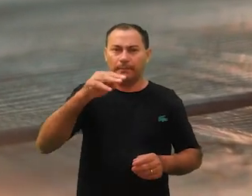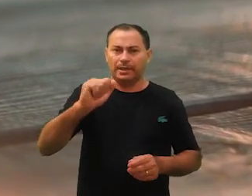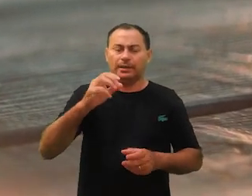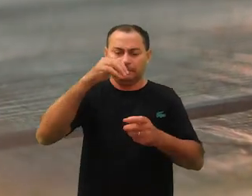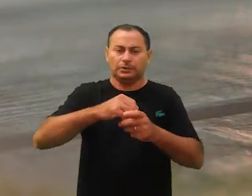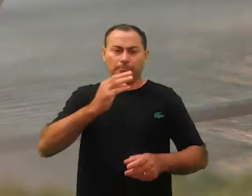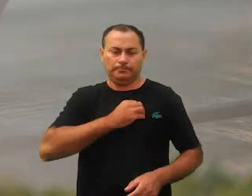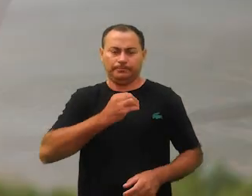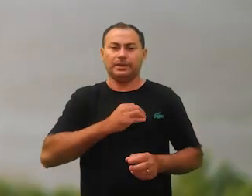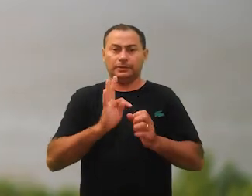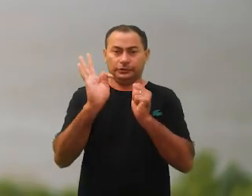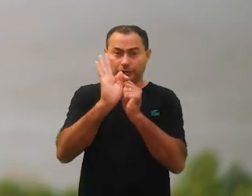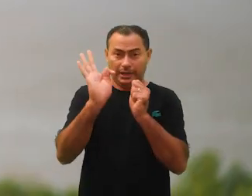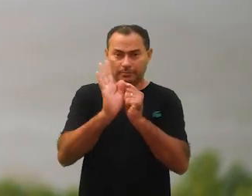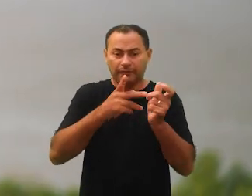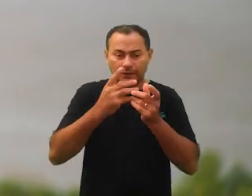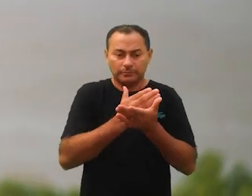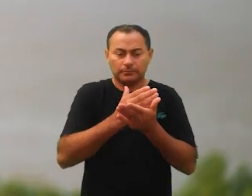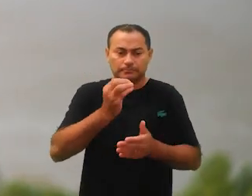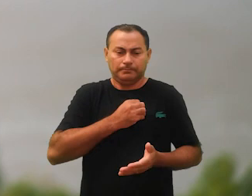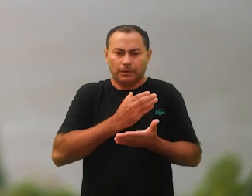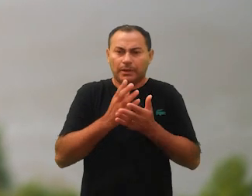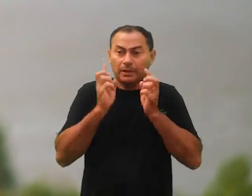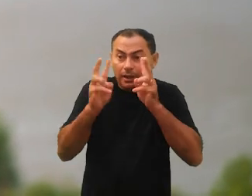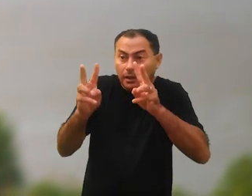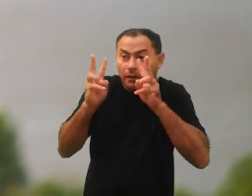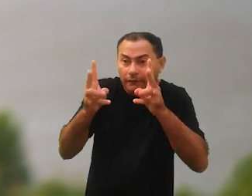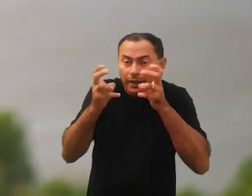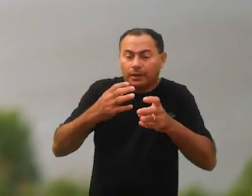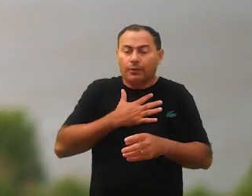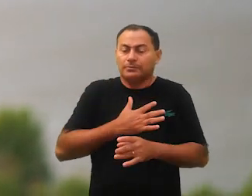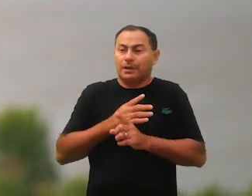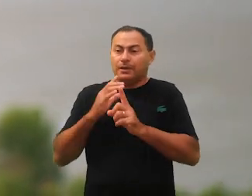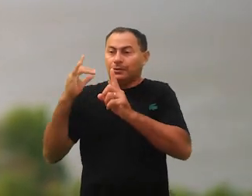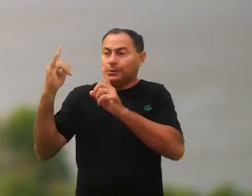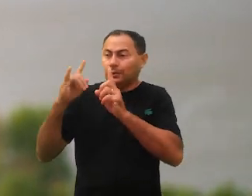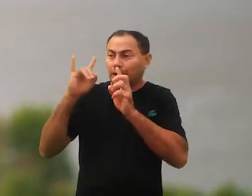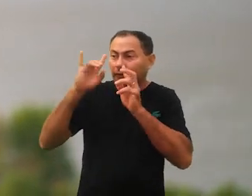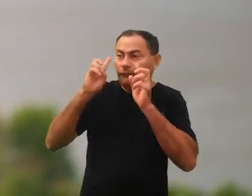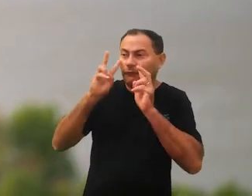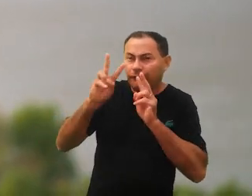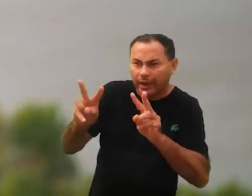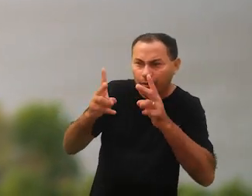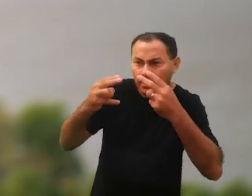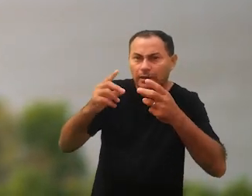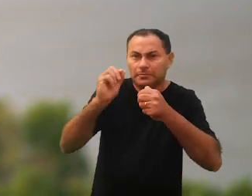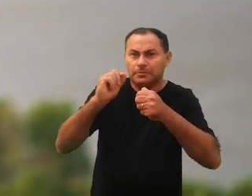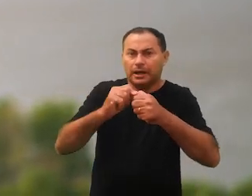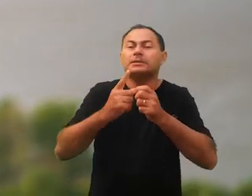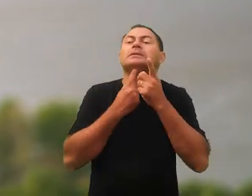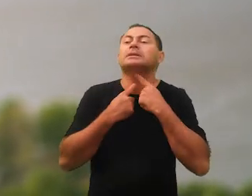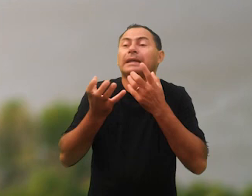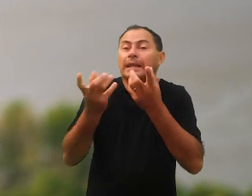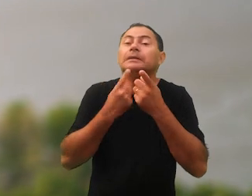anatomia do pecado. Tiago afirma que o pecado começa com uma atração, uma sedução, quando você vê algo que